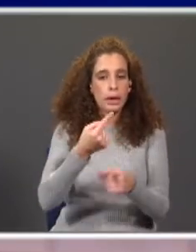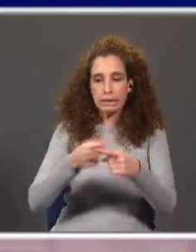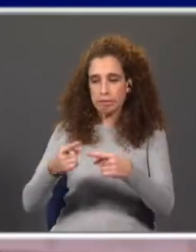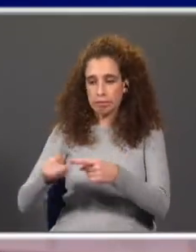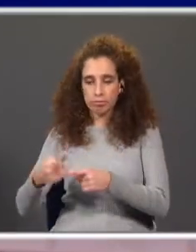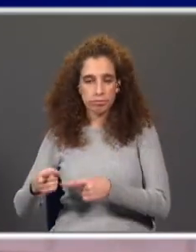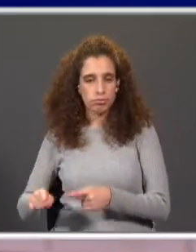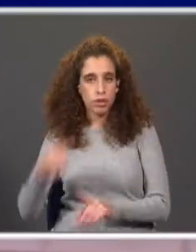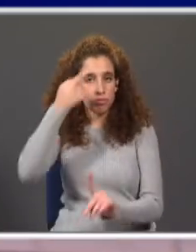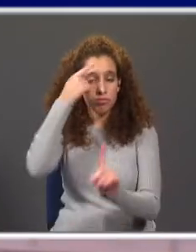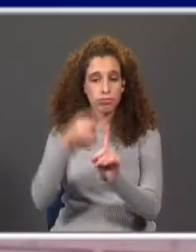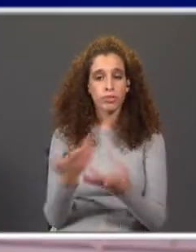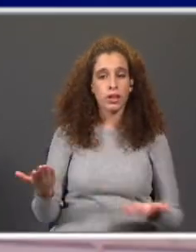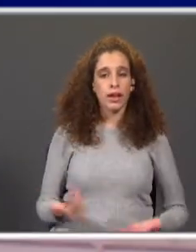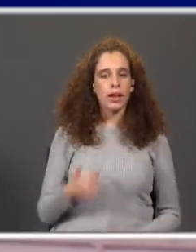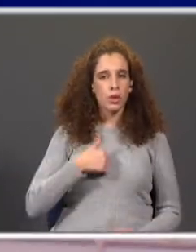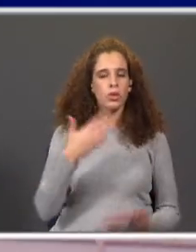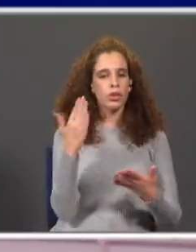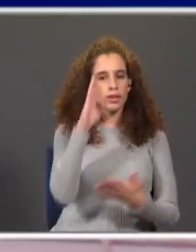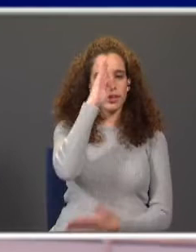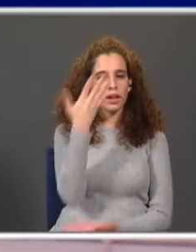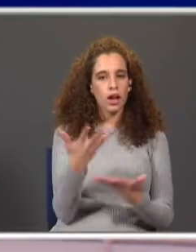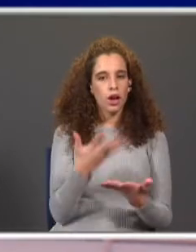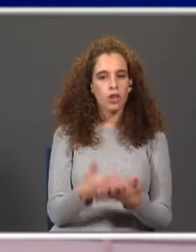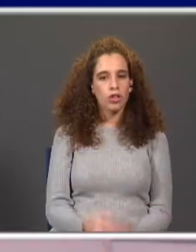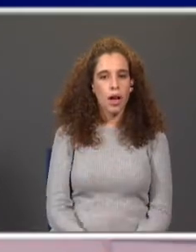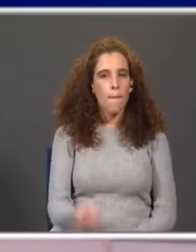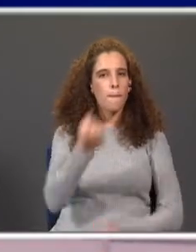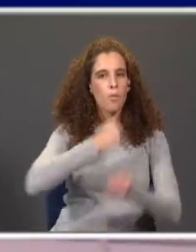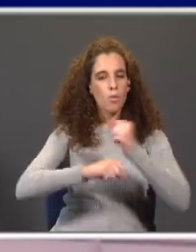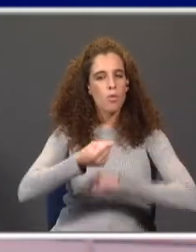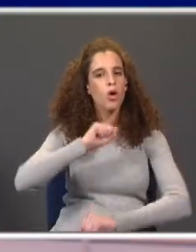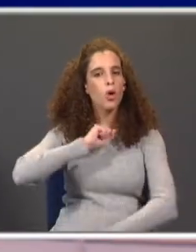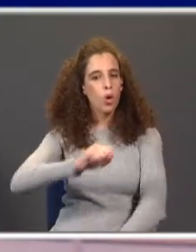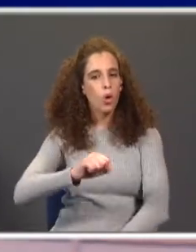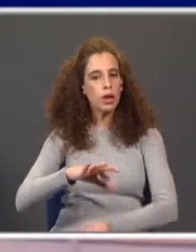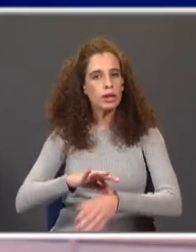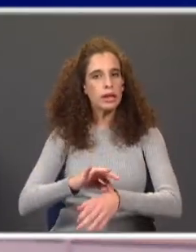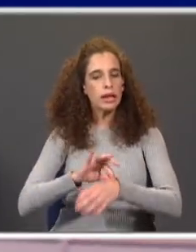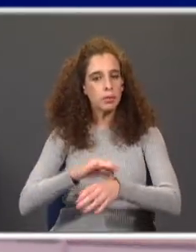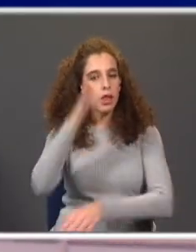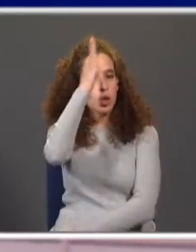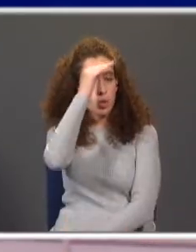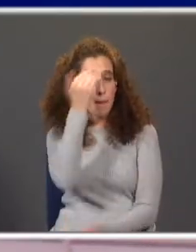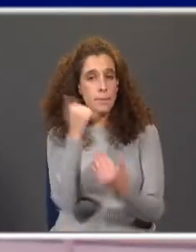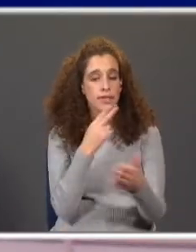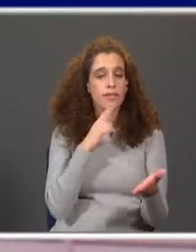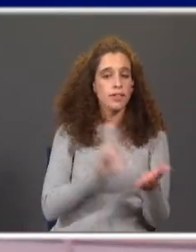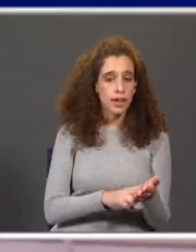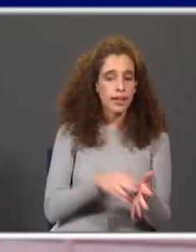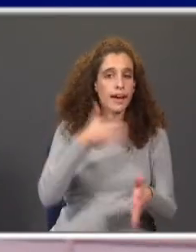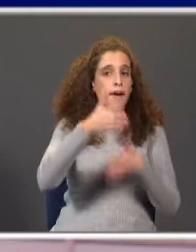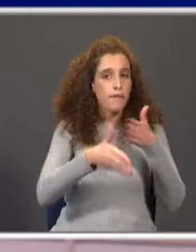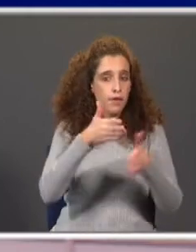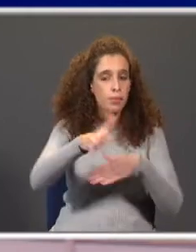Eu sei que atualmente já há muitos movimentos contra a utilização das peles dos animais, mas a verdade é que ainda há fábricas a fazerem